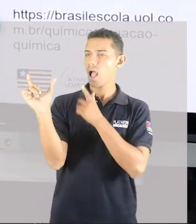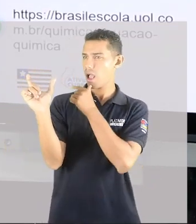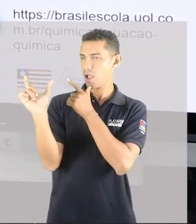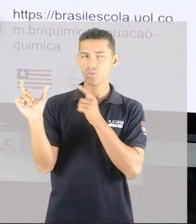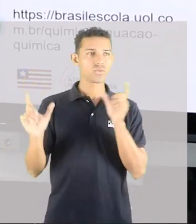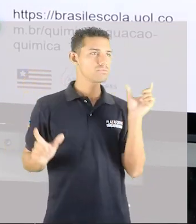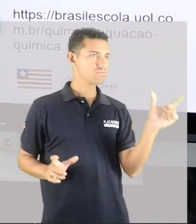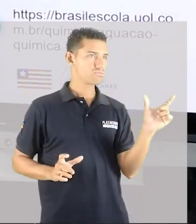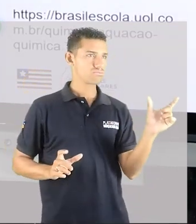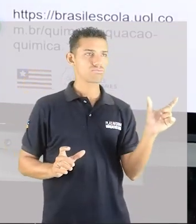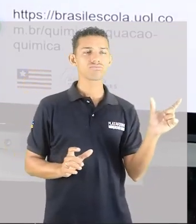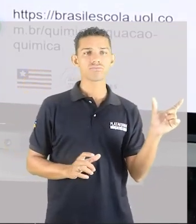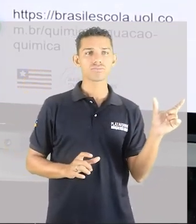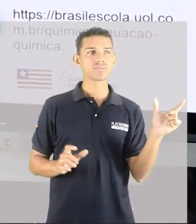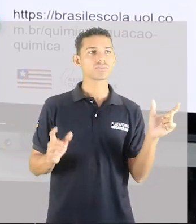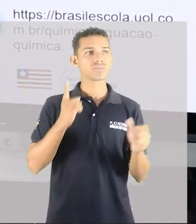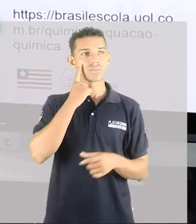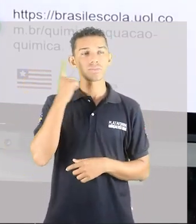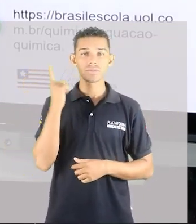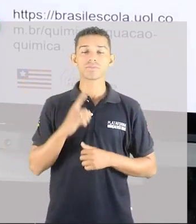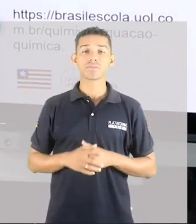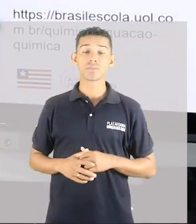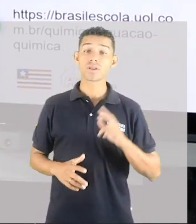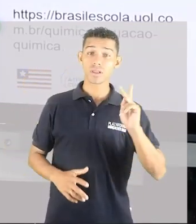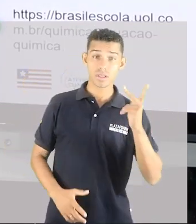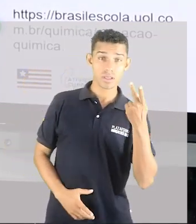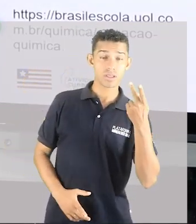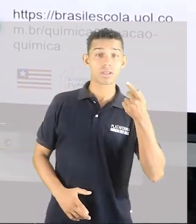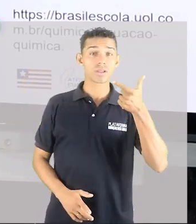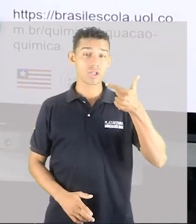água gaseificada deixa o meio ácido.